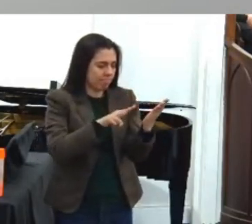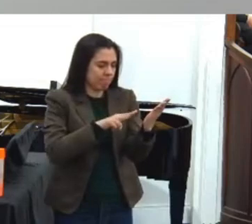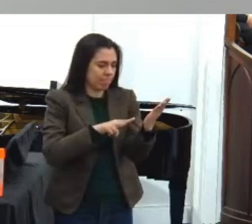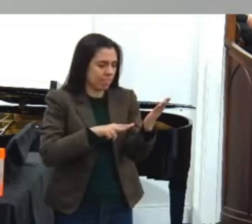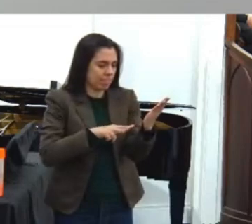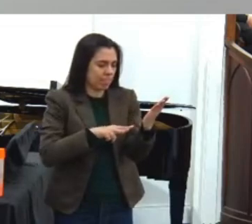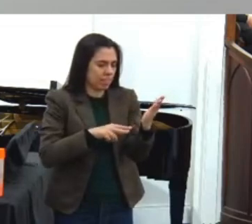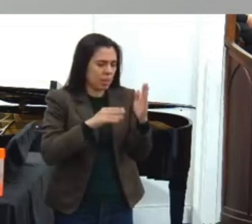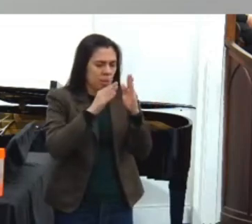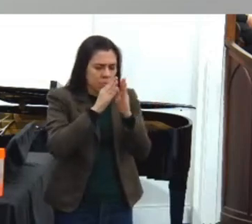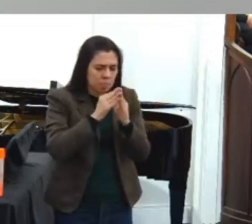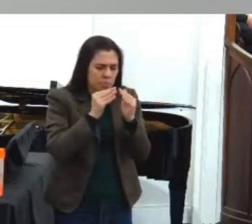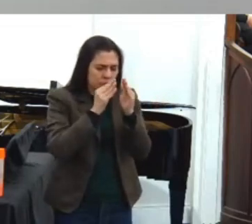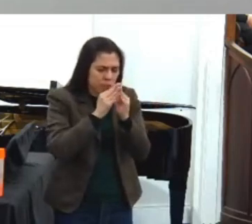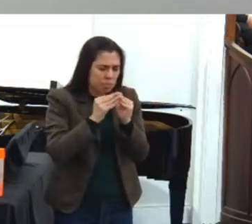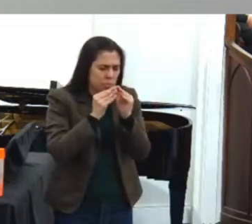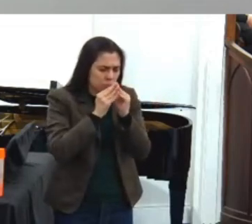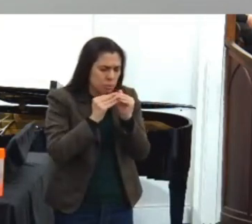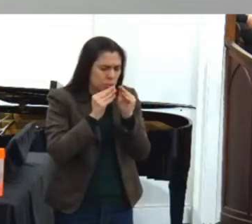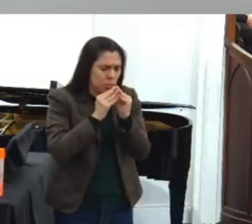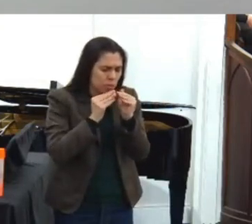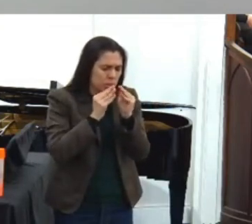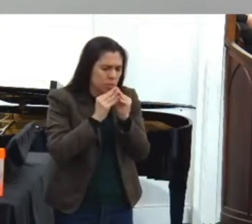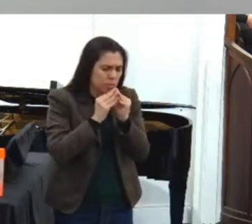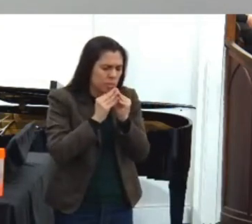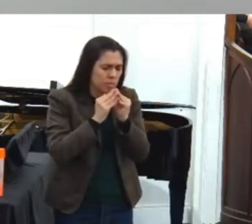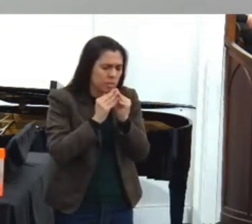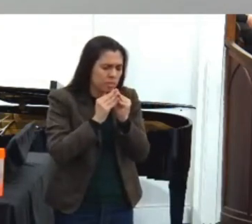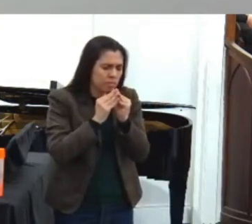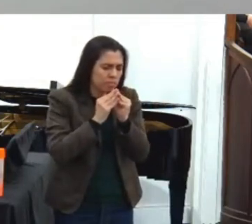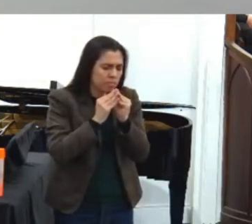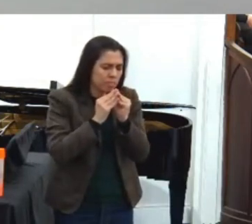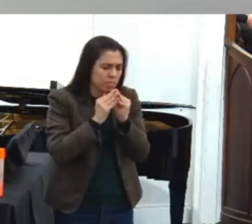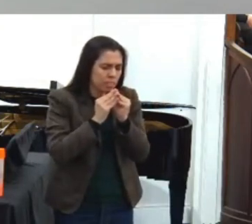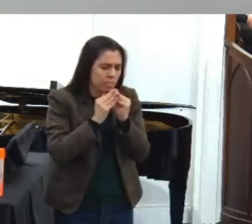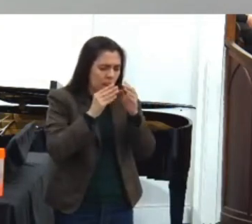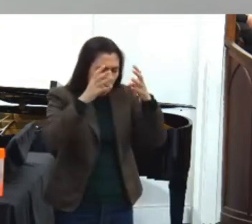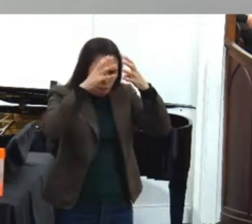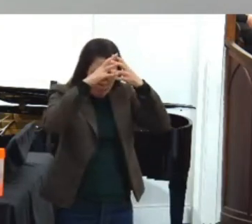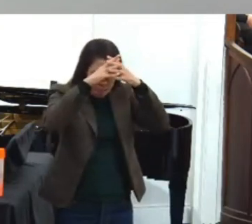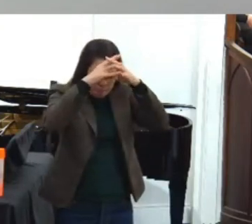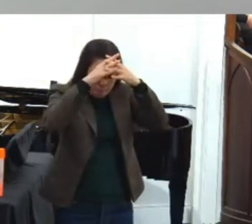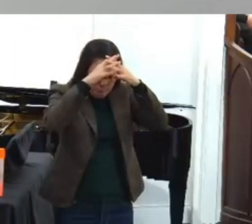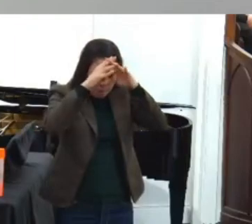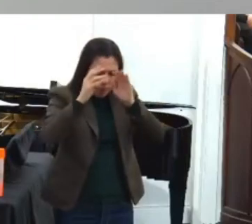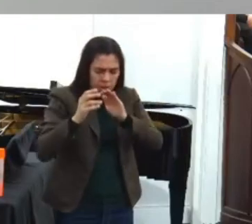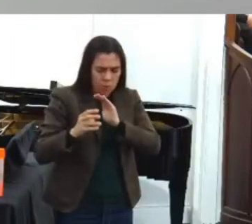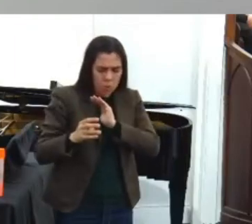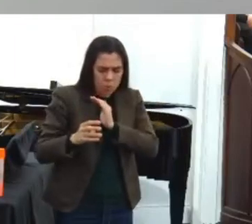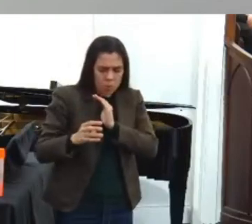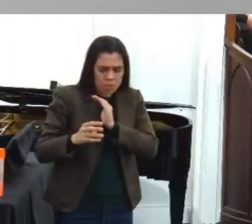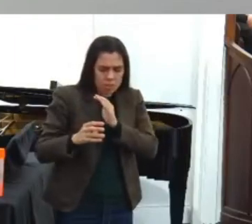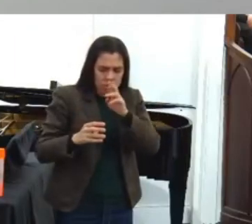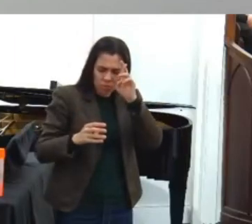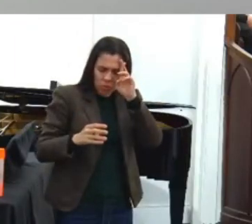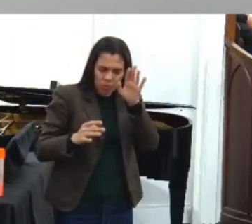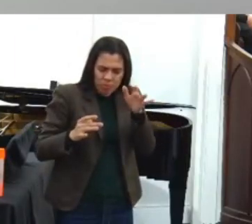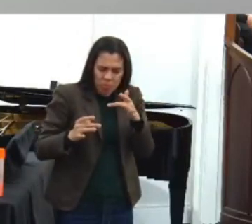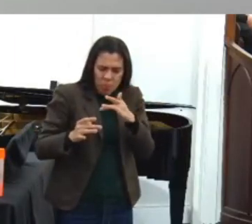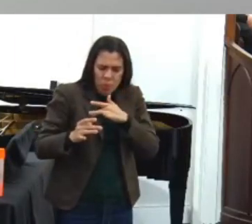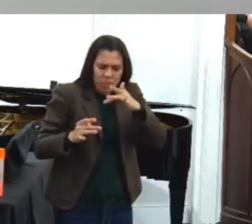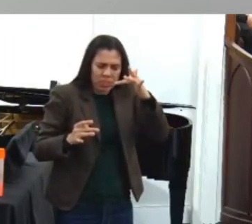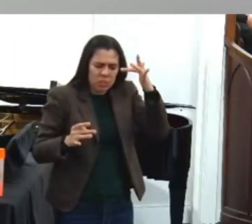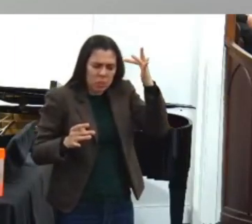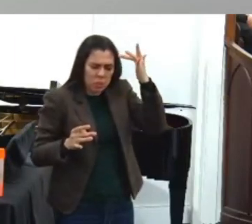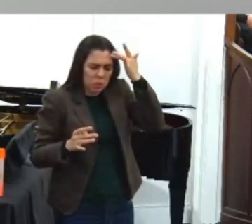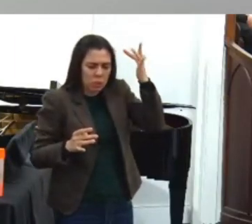Nós rogamos, nós te pedimos encarecidamente que o Senhor cative as nossas mentes e corações. De